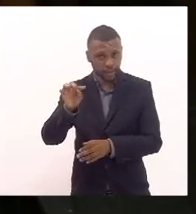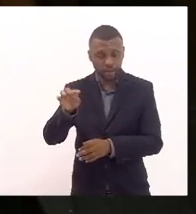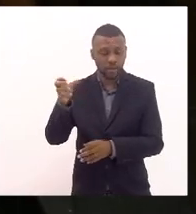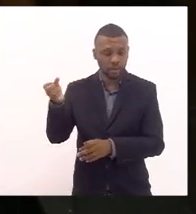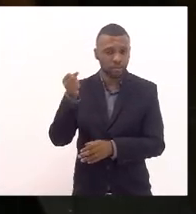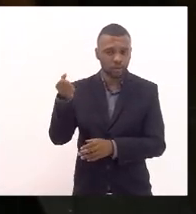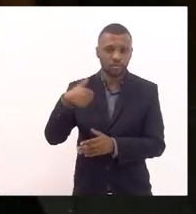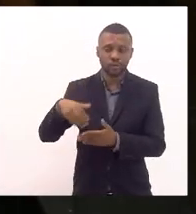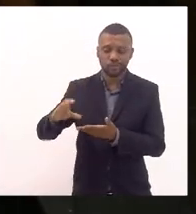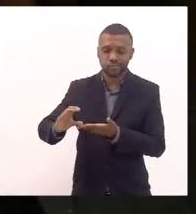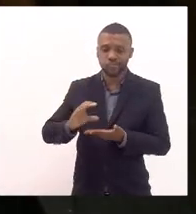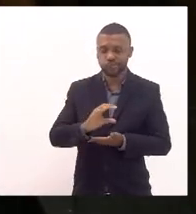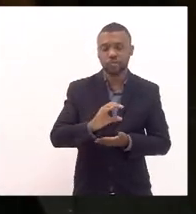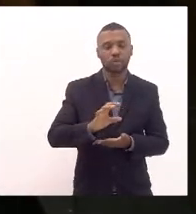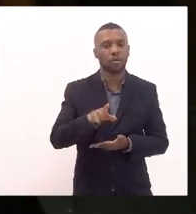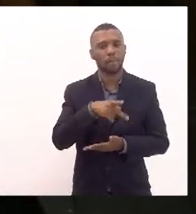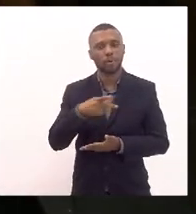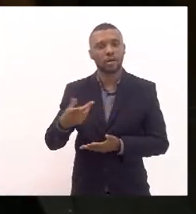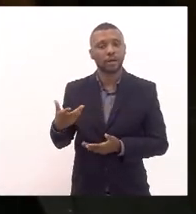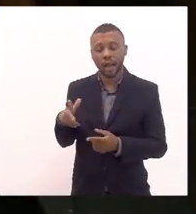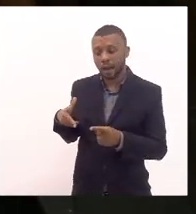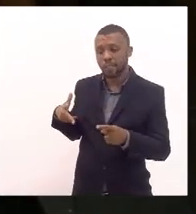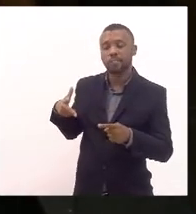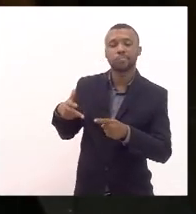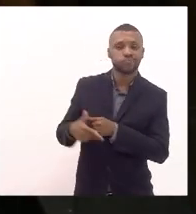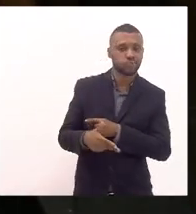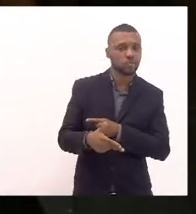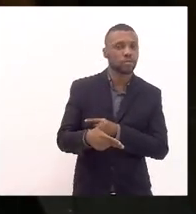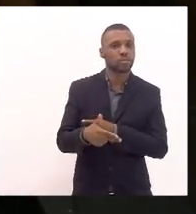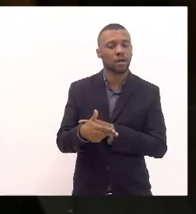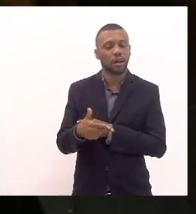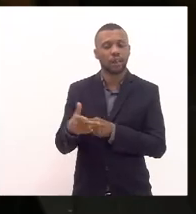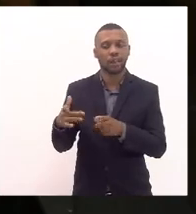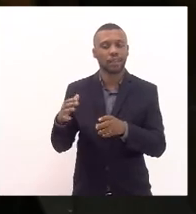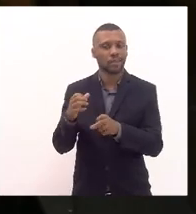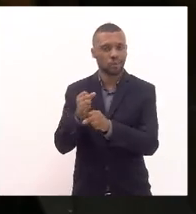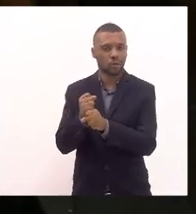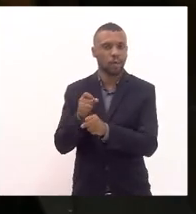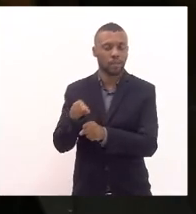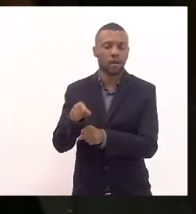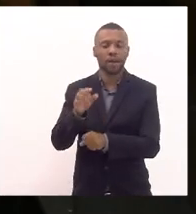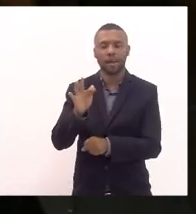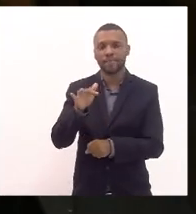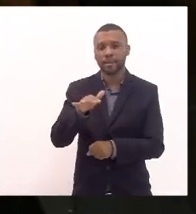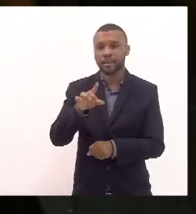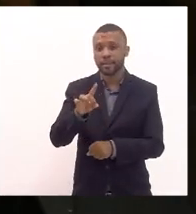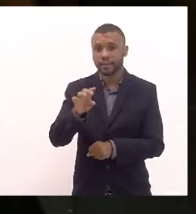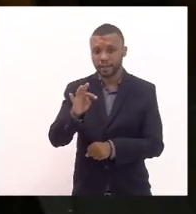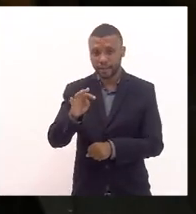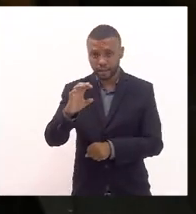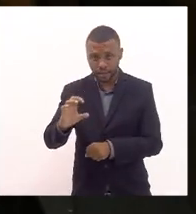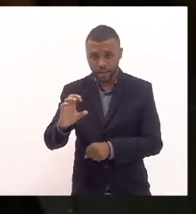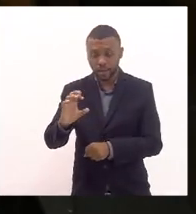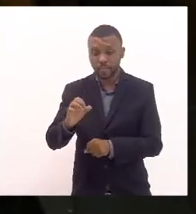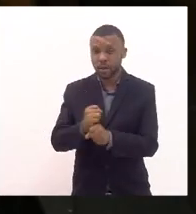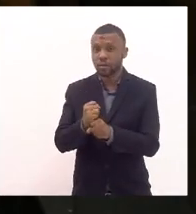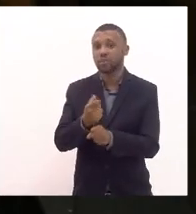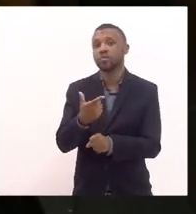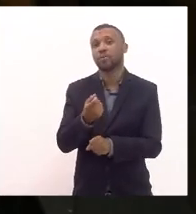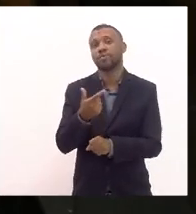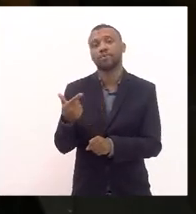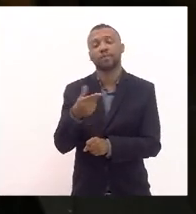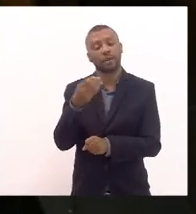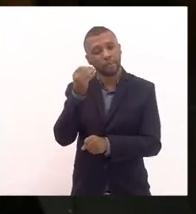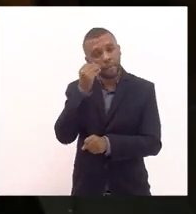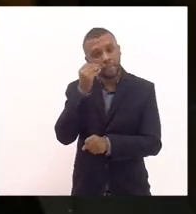daí que bolsonaro pretende cortar é esta soma Na verdade o fndct para 2002 já tem